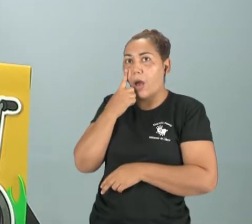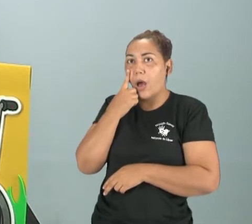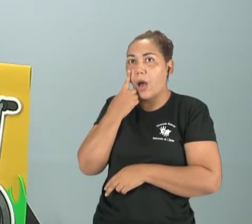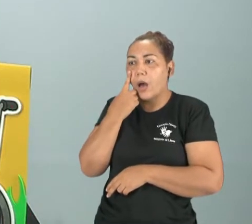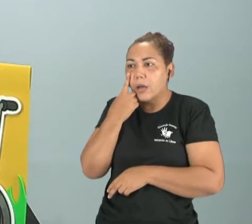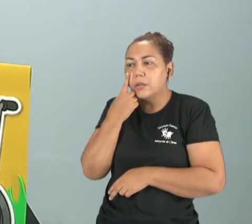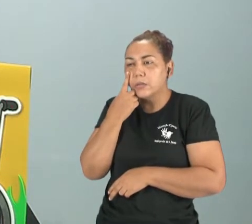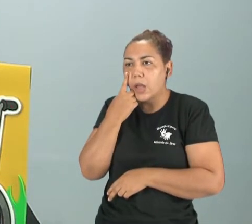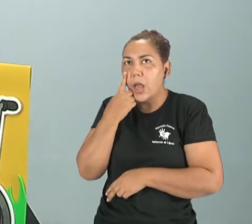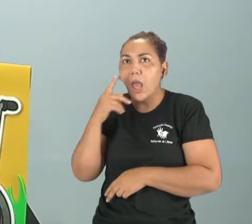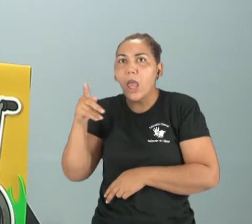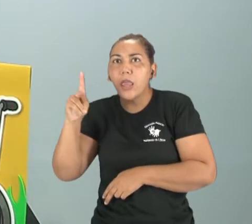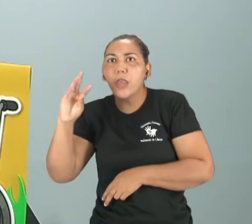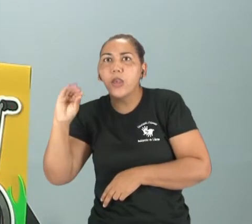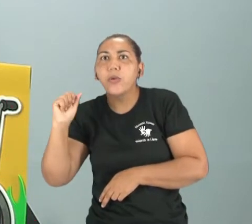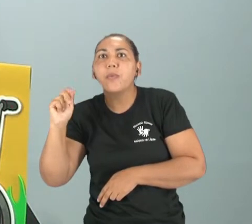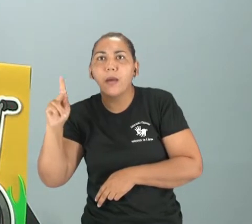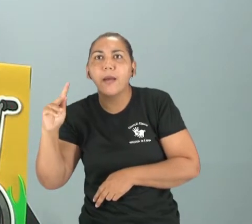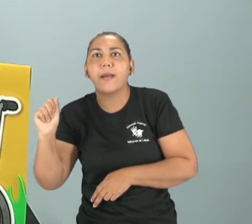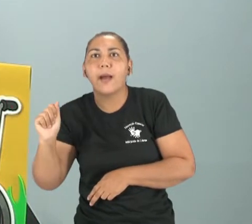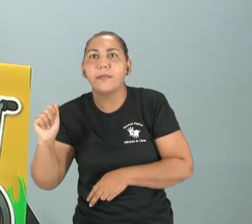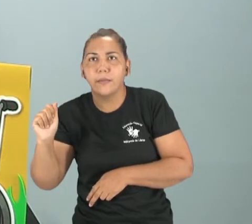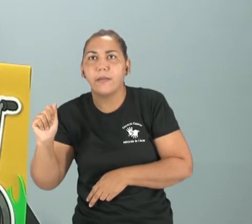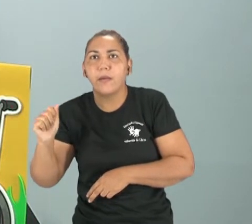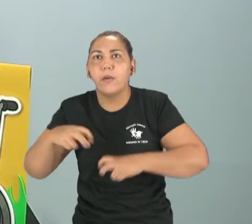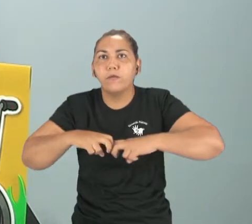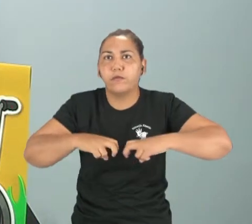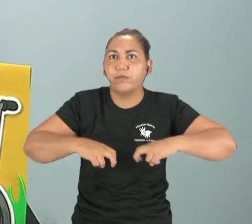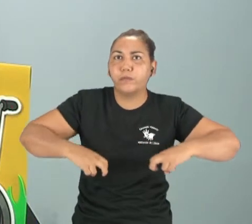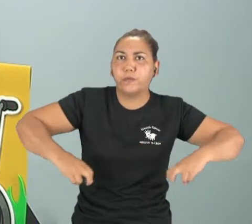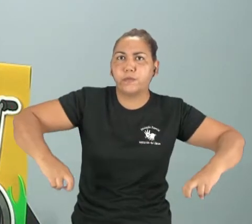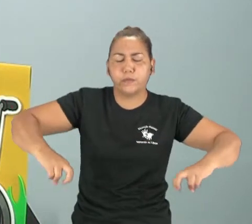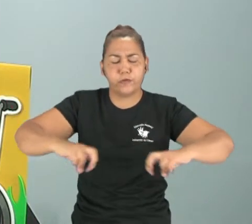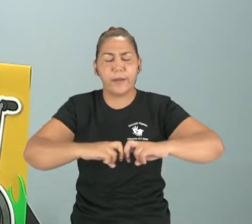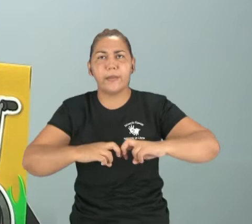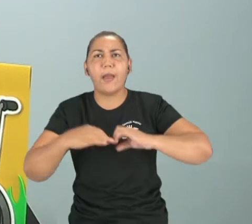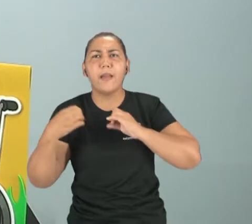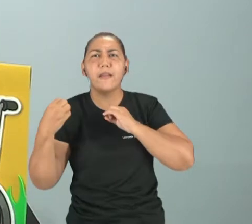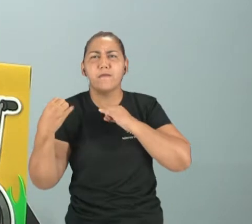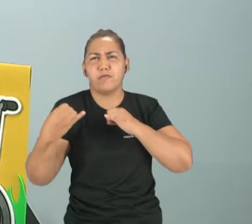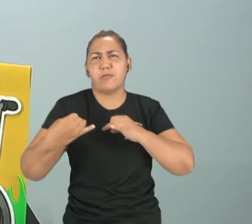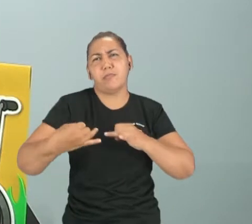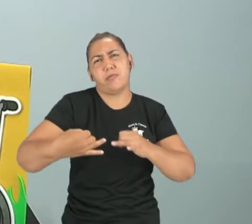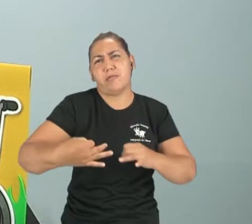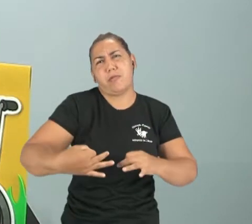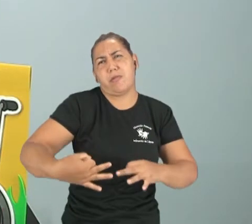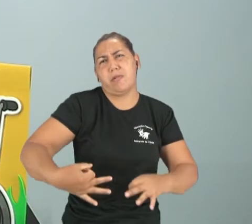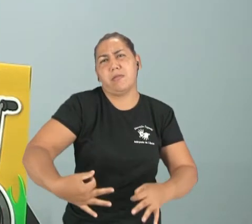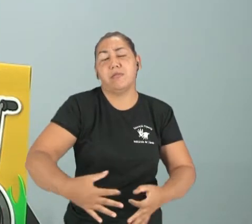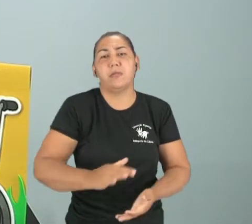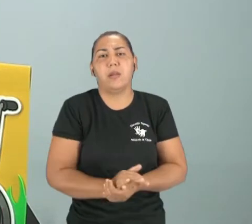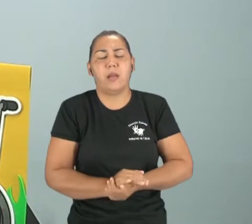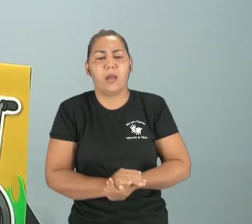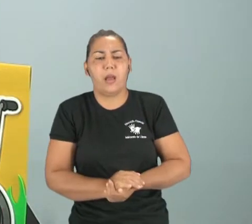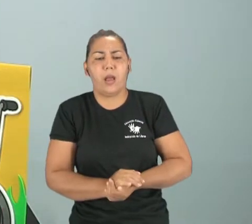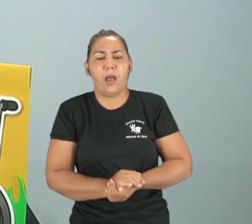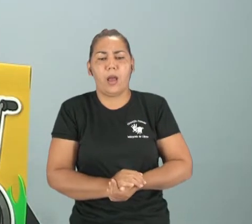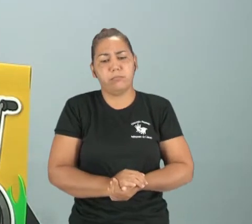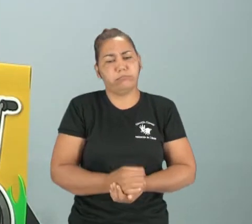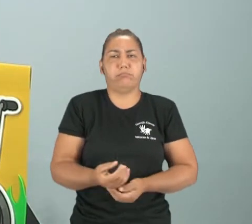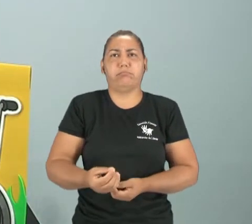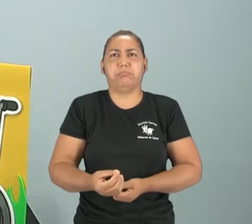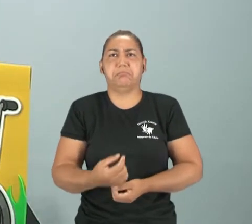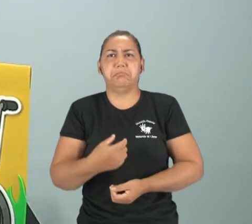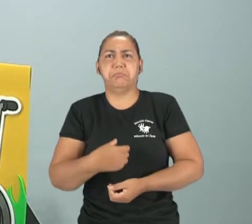e ficou falando acerca disso tudo. Mas você não se sente inferior? Você não se sente menos? Você